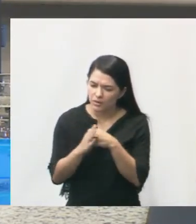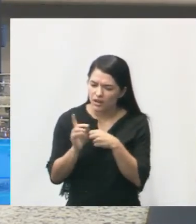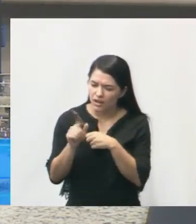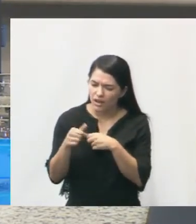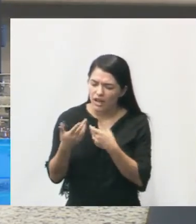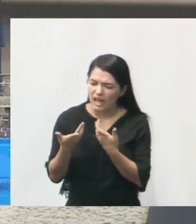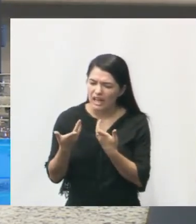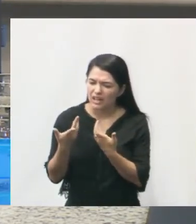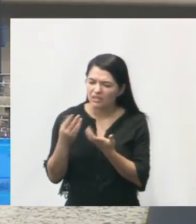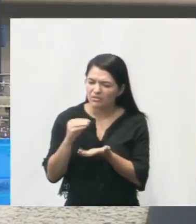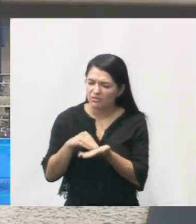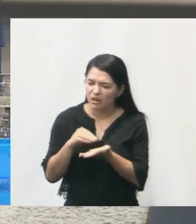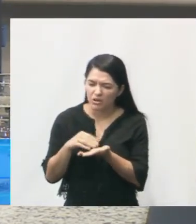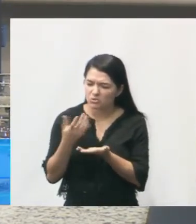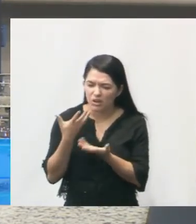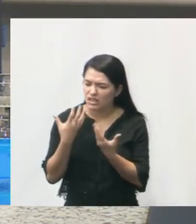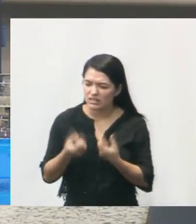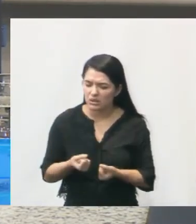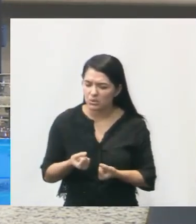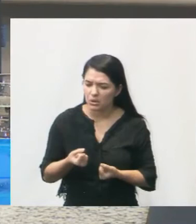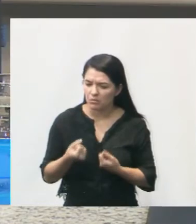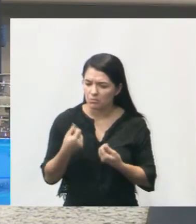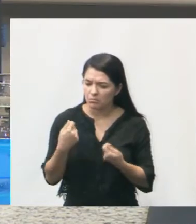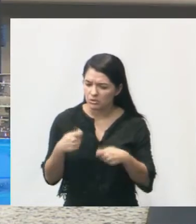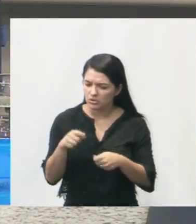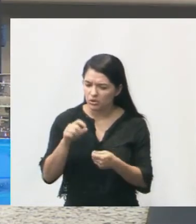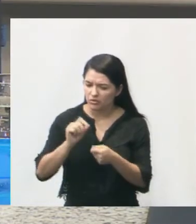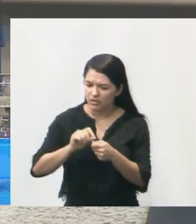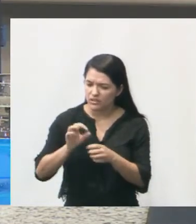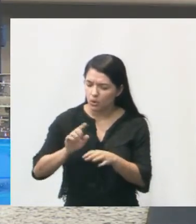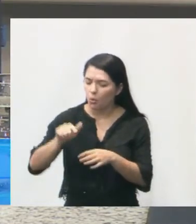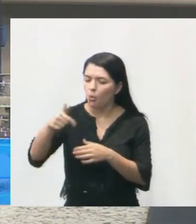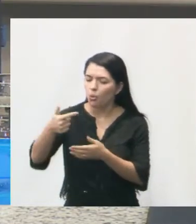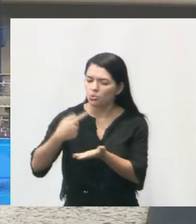É isso? Vocês conversaram com a comunidade e vão ter que fazer outro documento agora.